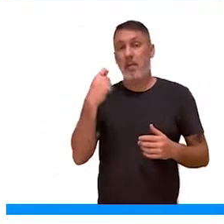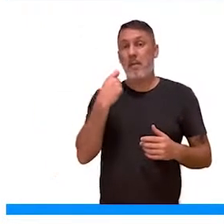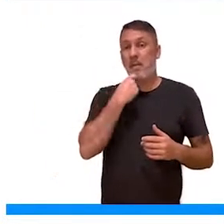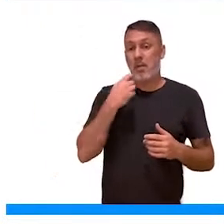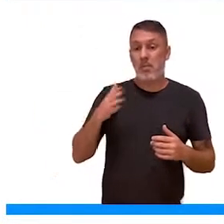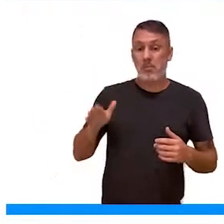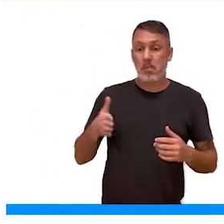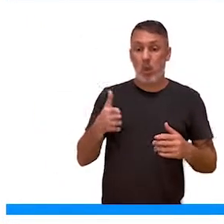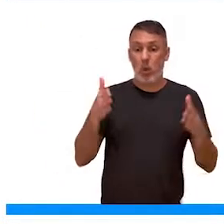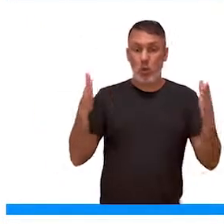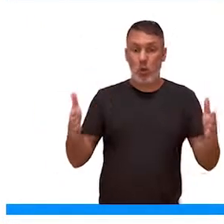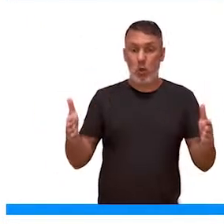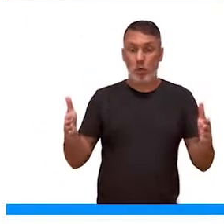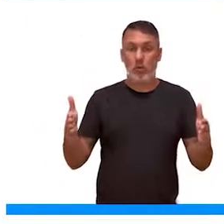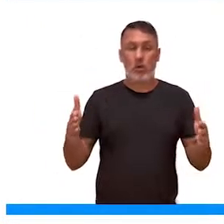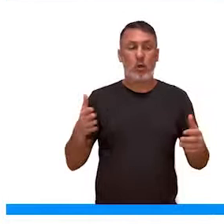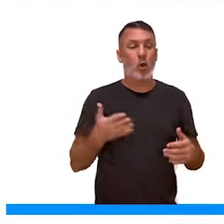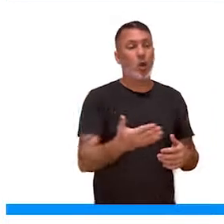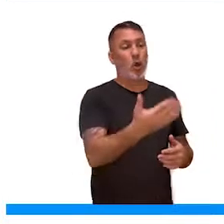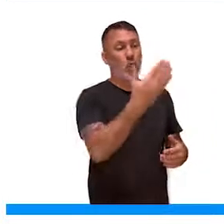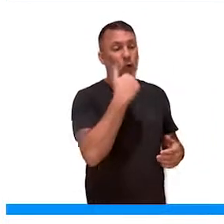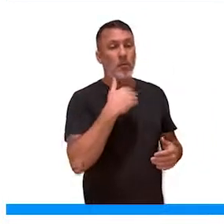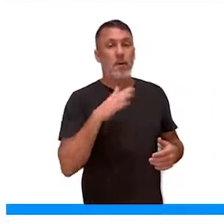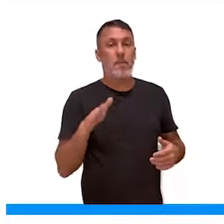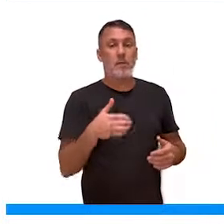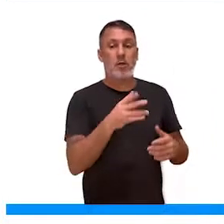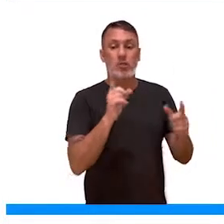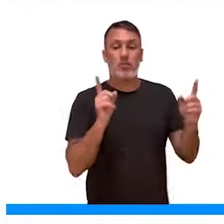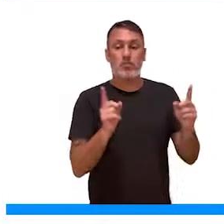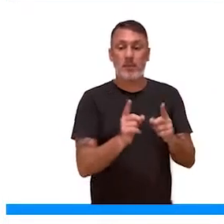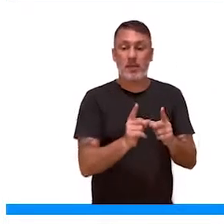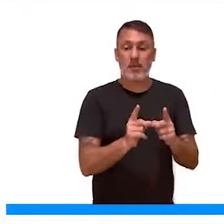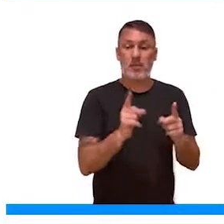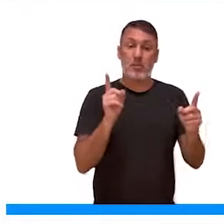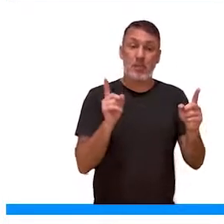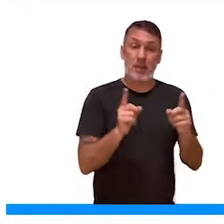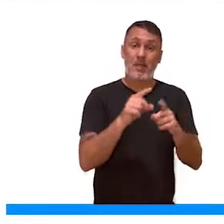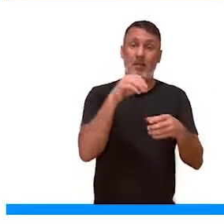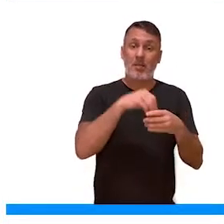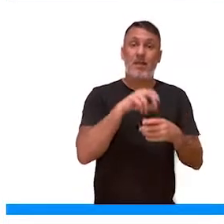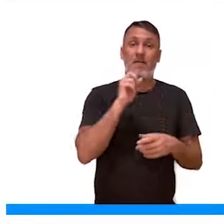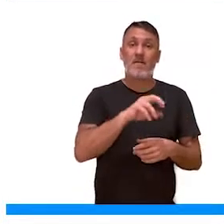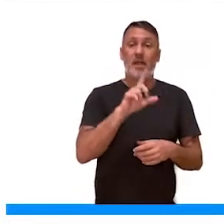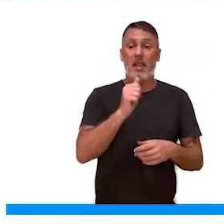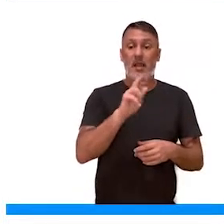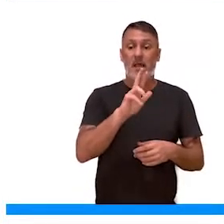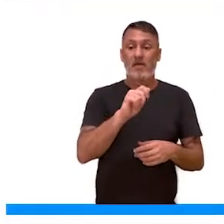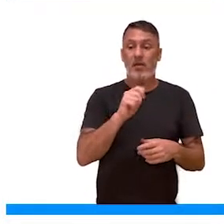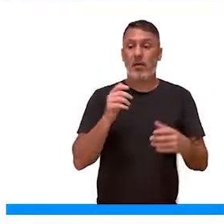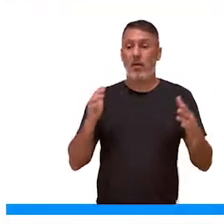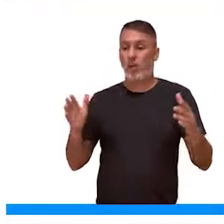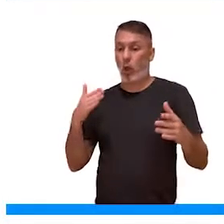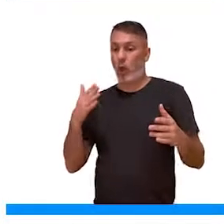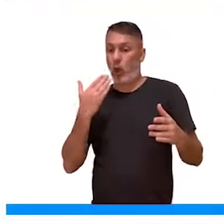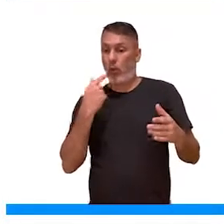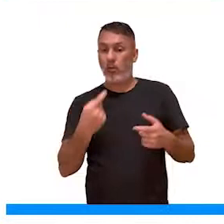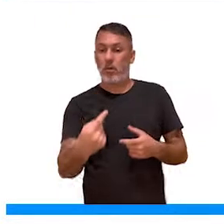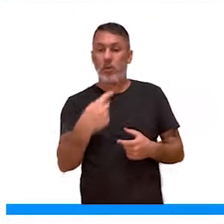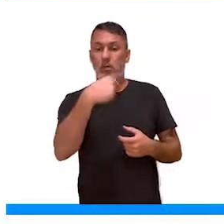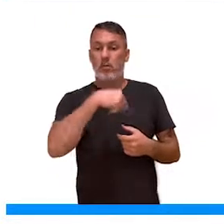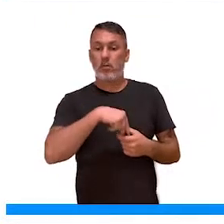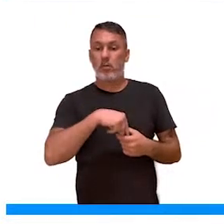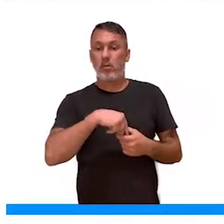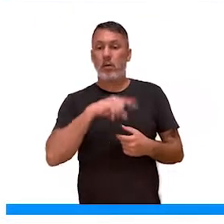exemplo, peixes maiores que ingerem peixes menores que estão contaminados com larvas. Essas larvas de Bilotobrium,